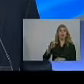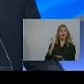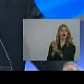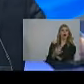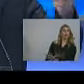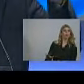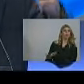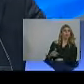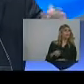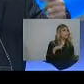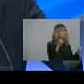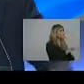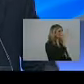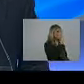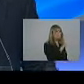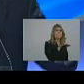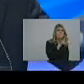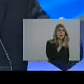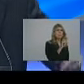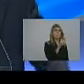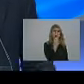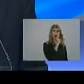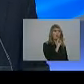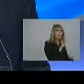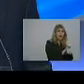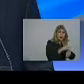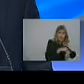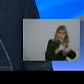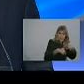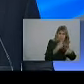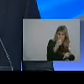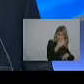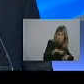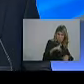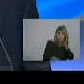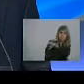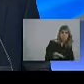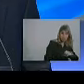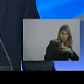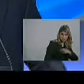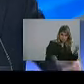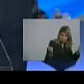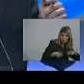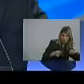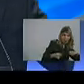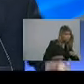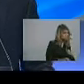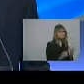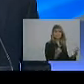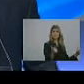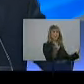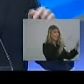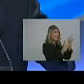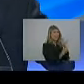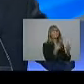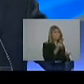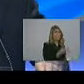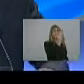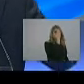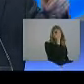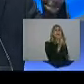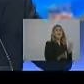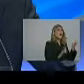Eu quero saber quem é a mãe ou pai de família que para de trabalhar 1h30 e pode buscar o filho às 2h30. Temos como fazer isso, sabemos como